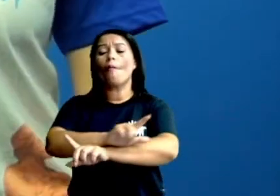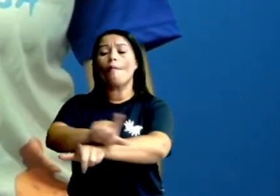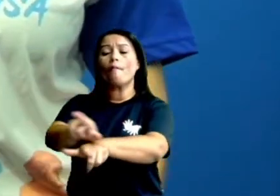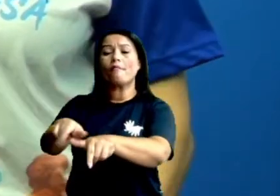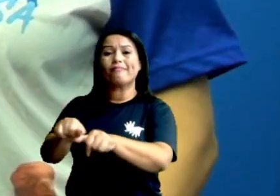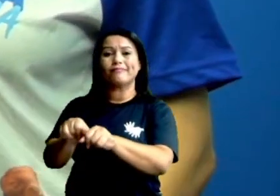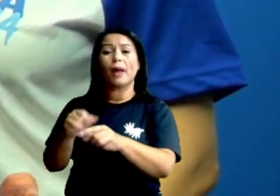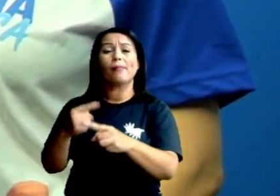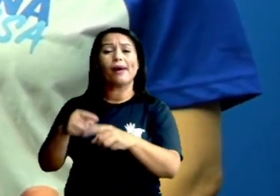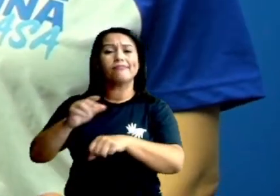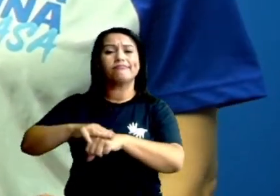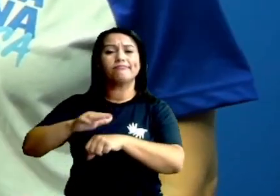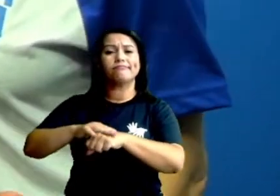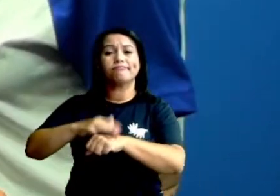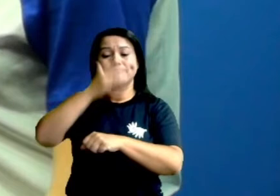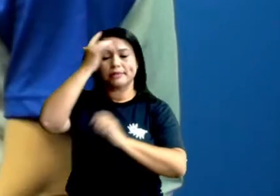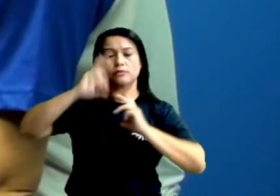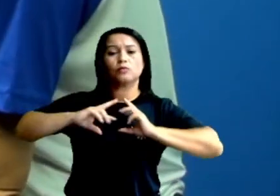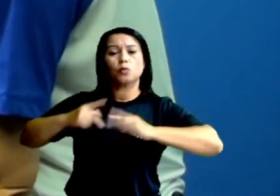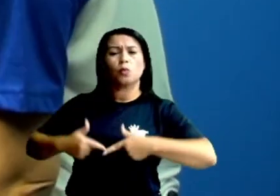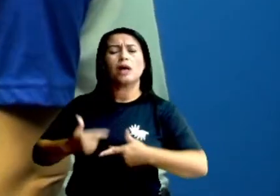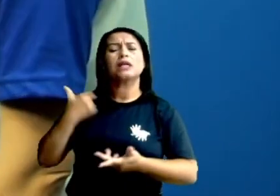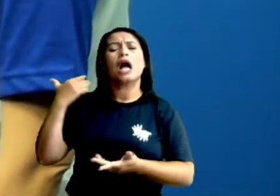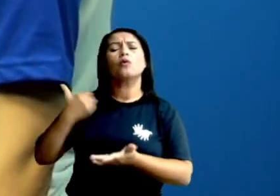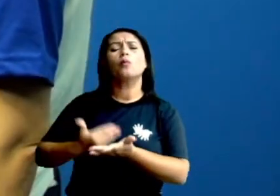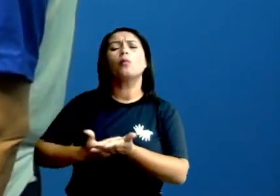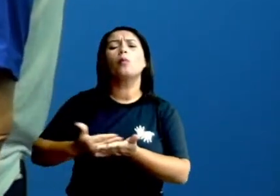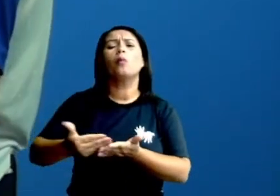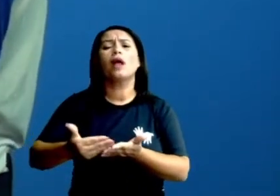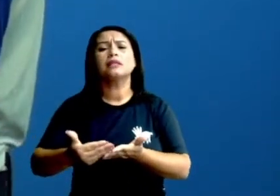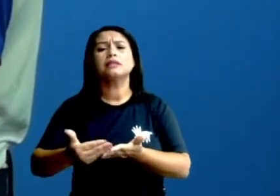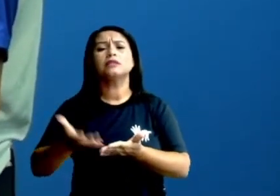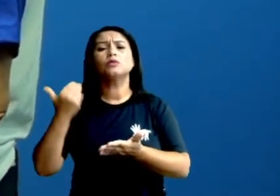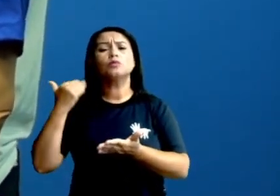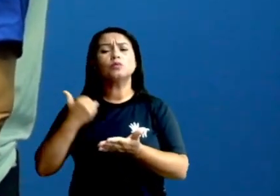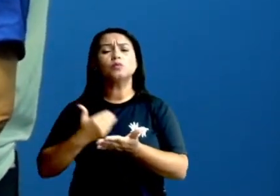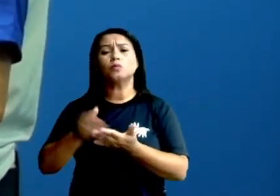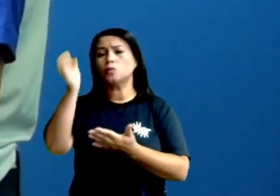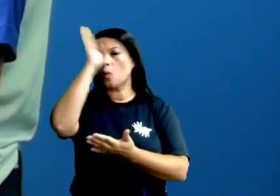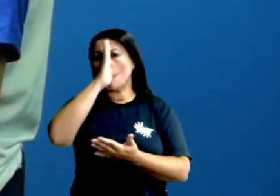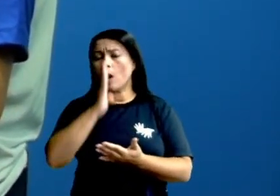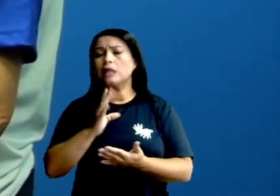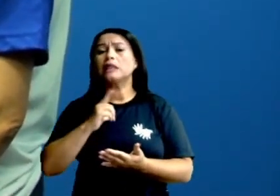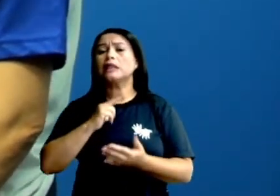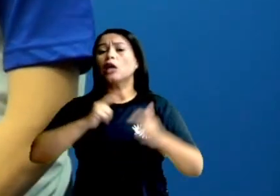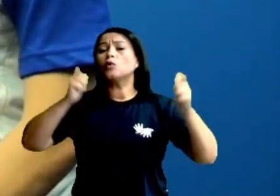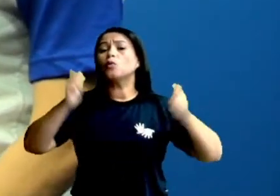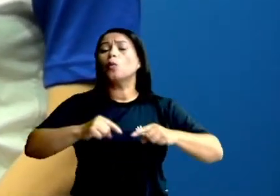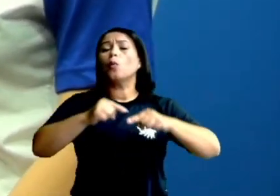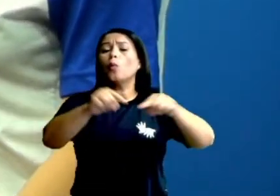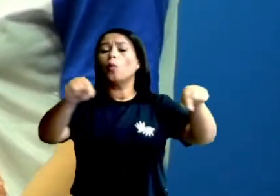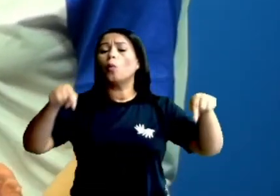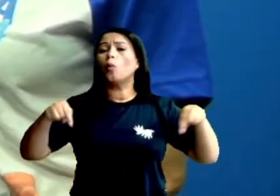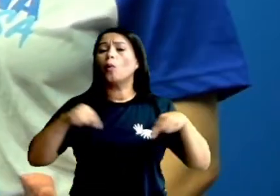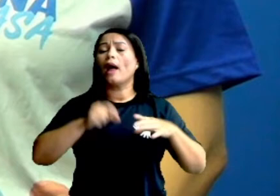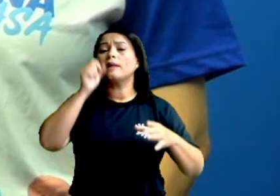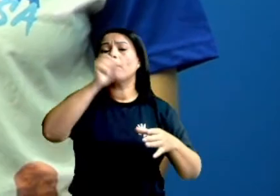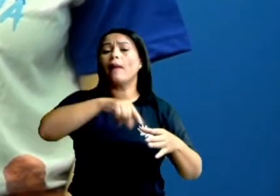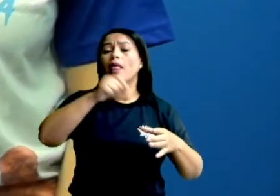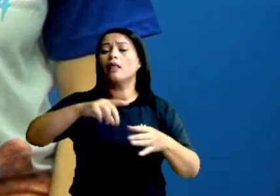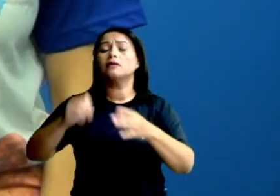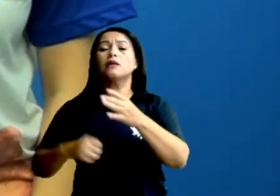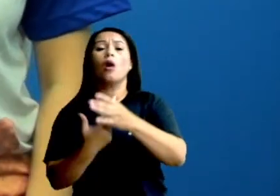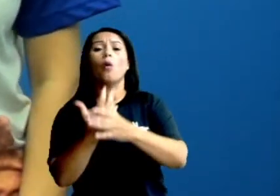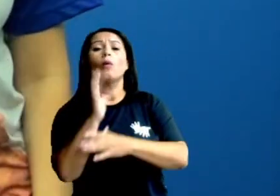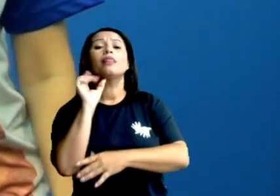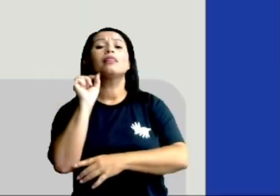humana, desde o Brasil colônia, dando lugar a plantações de café, centros urbanos e etc. A vegetação